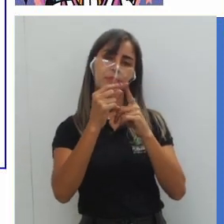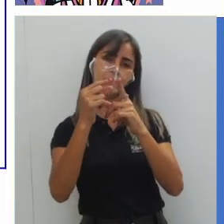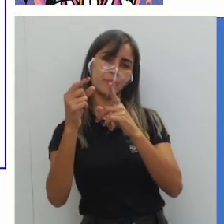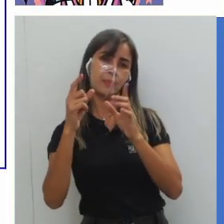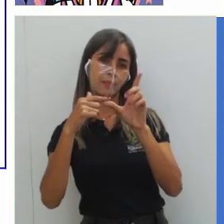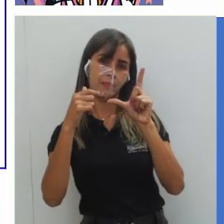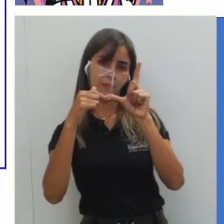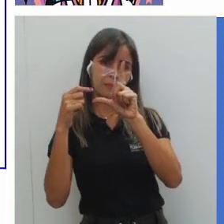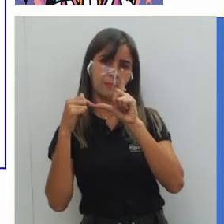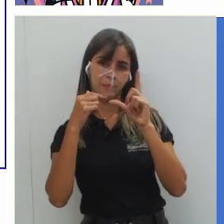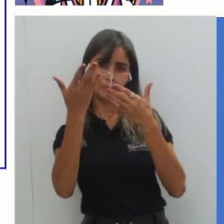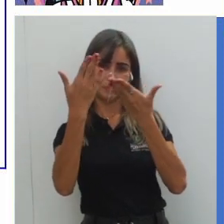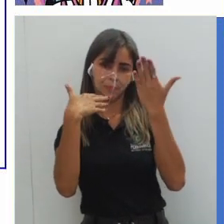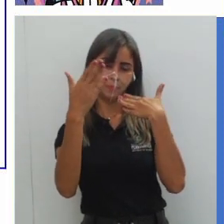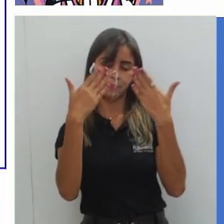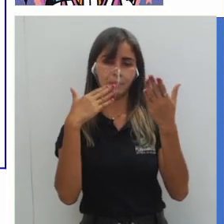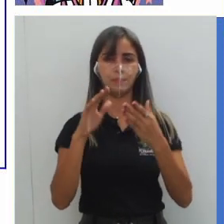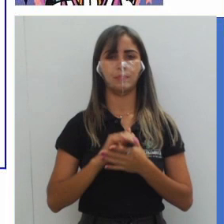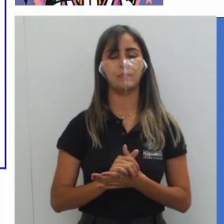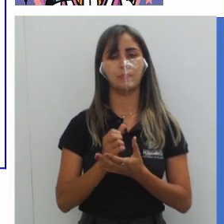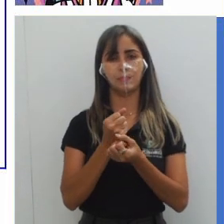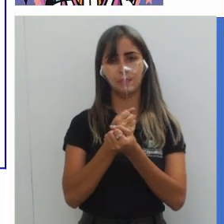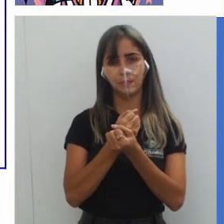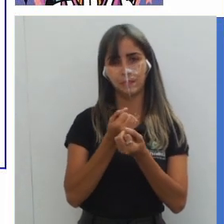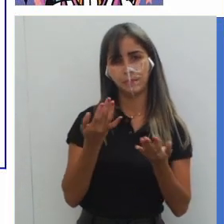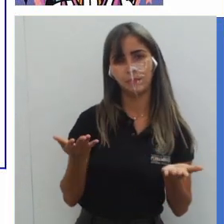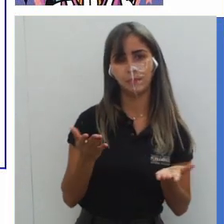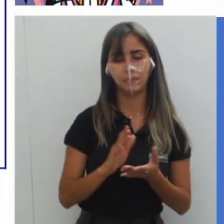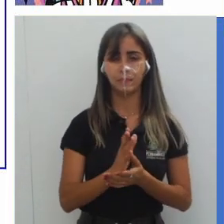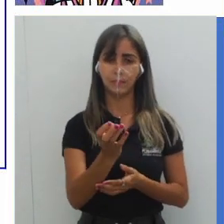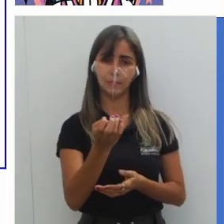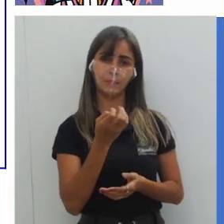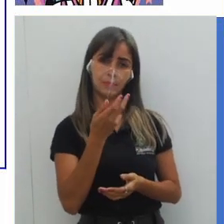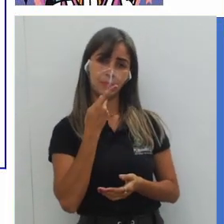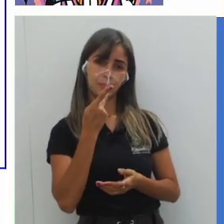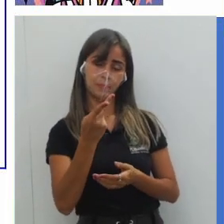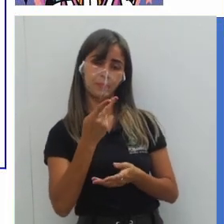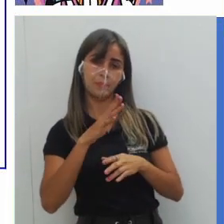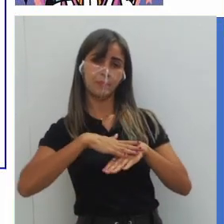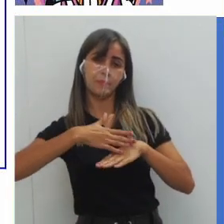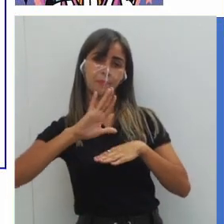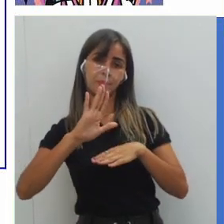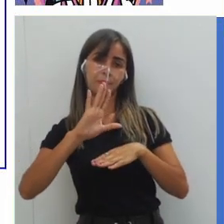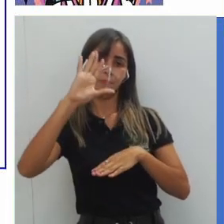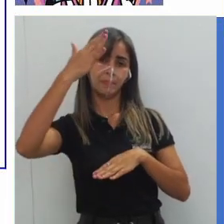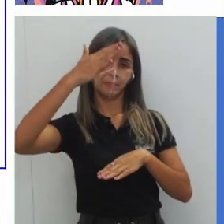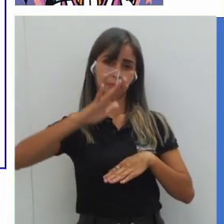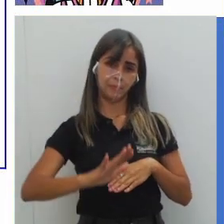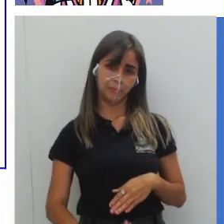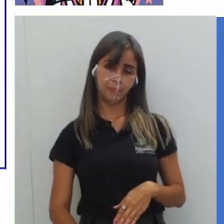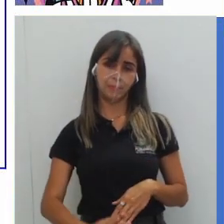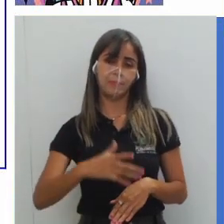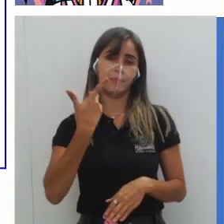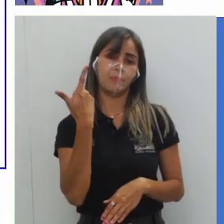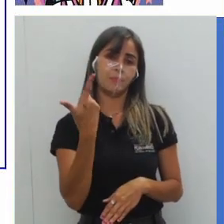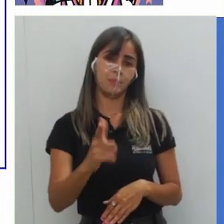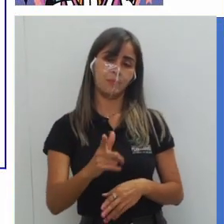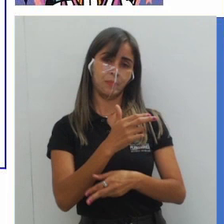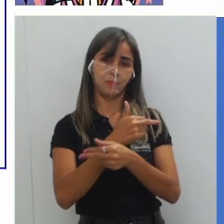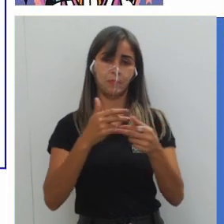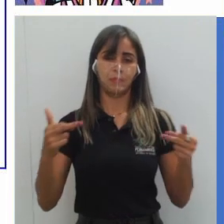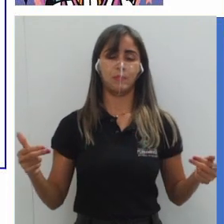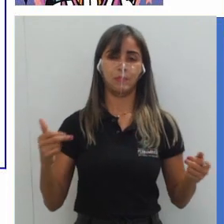que dão esse sentido de comparação. Então, se eu quero dizer que algo é mais barato que uma